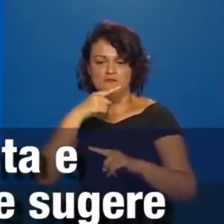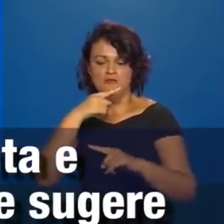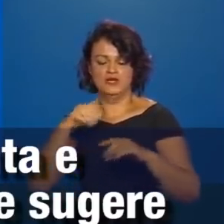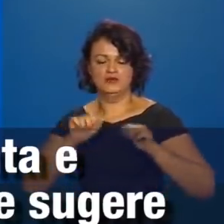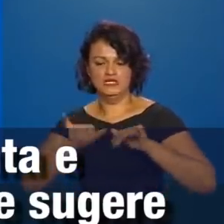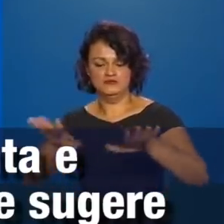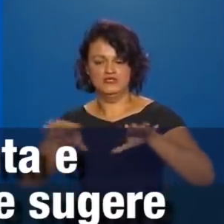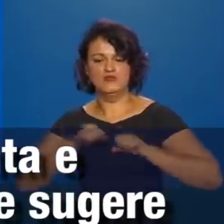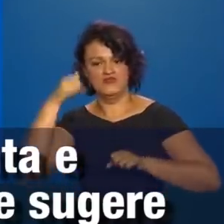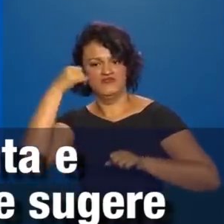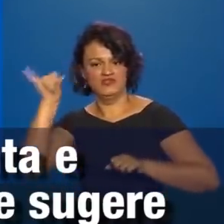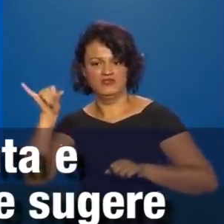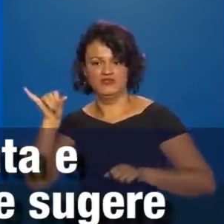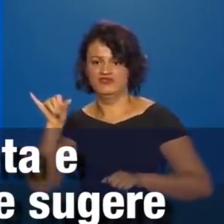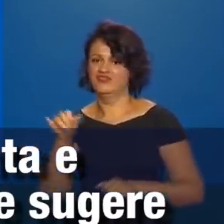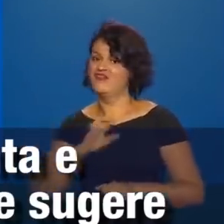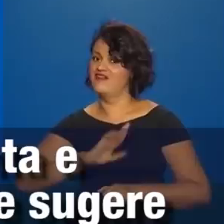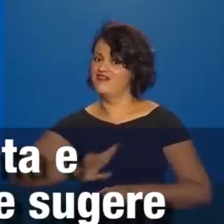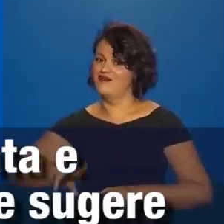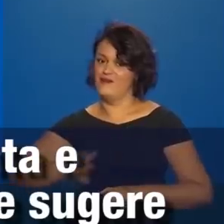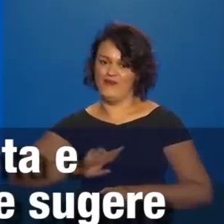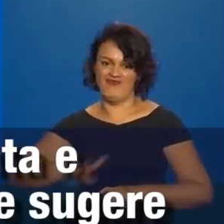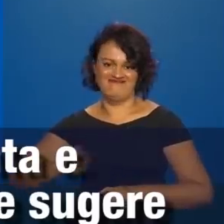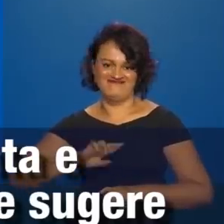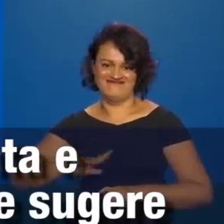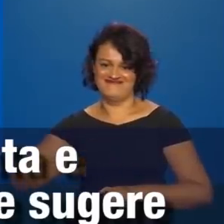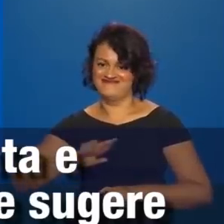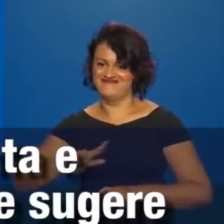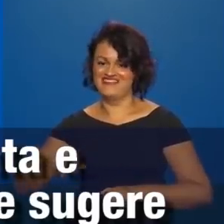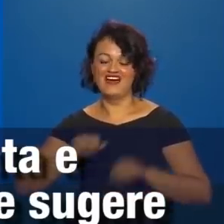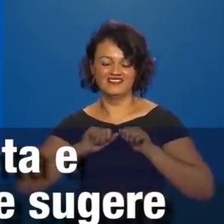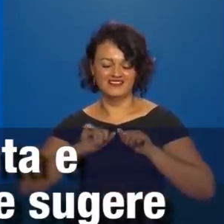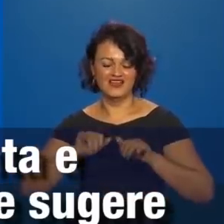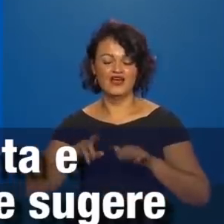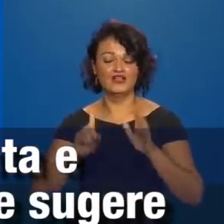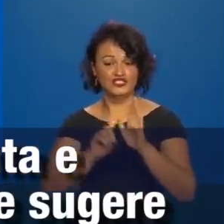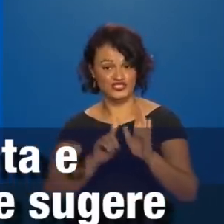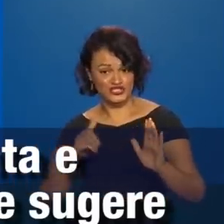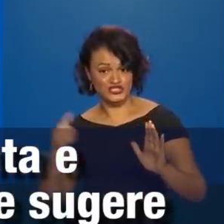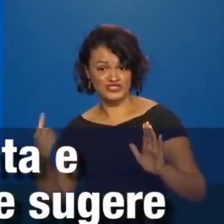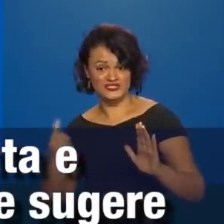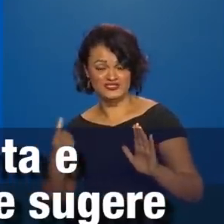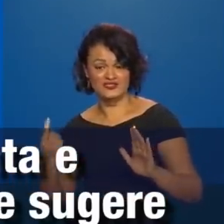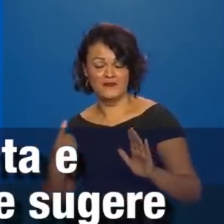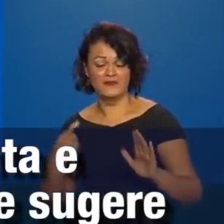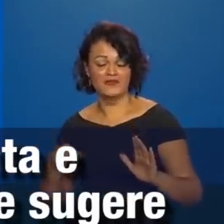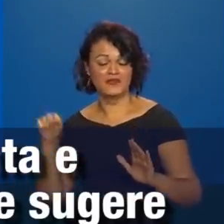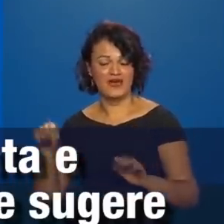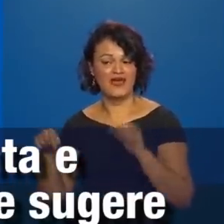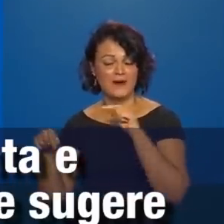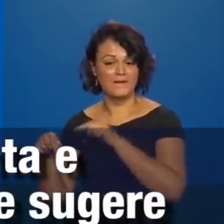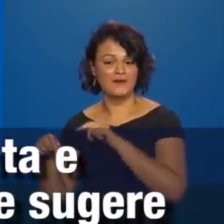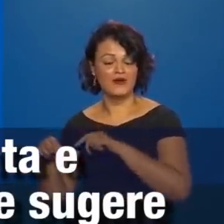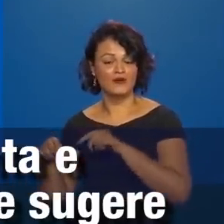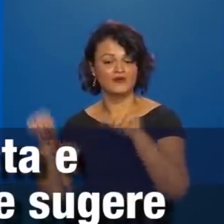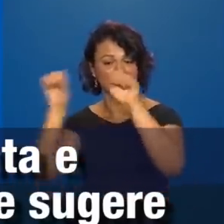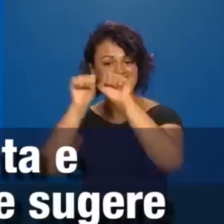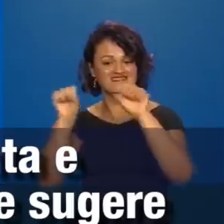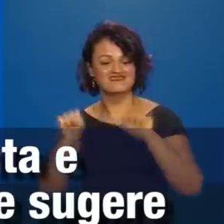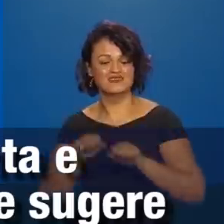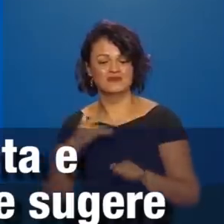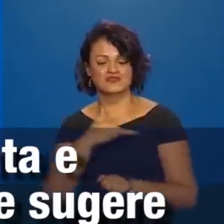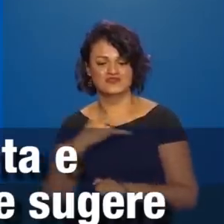transmissão. Equivoca-se quem acha que seja para isso. Distanciamento social, o paciente é o sistema de